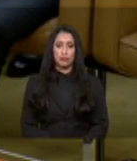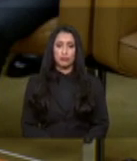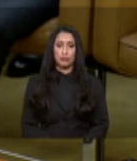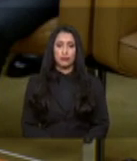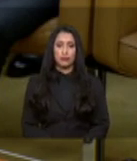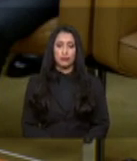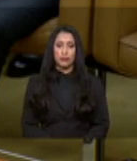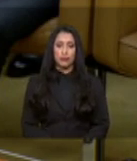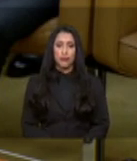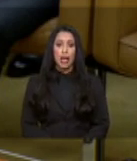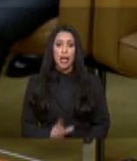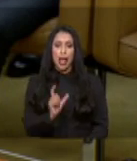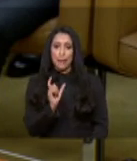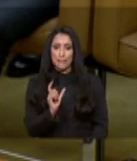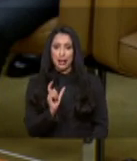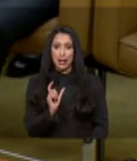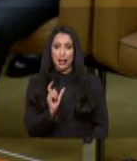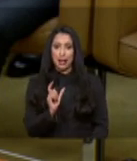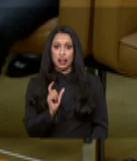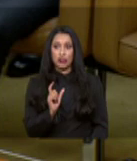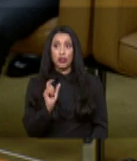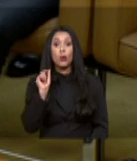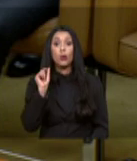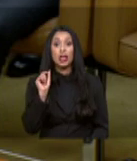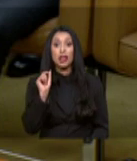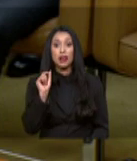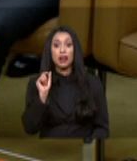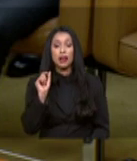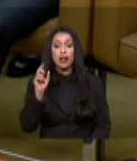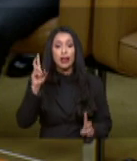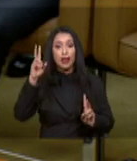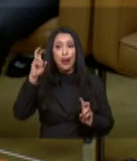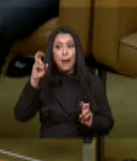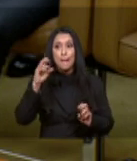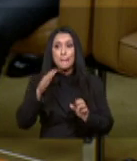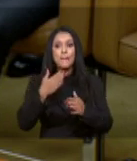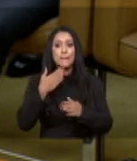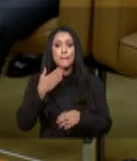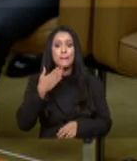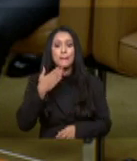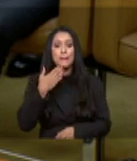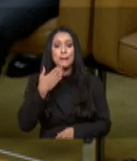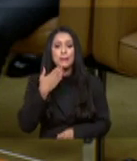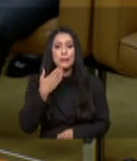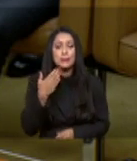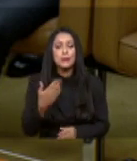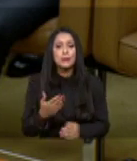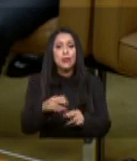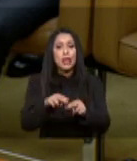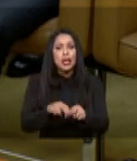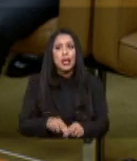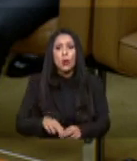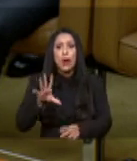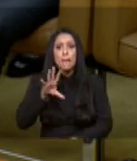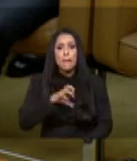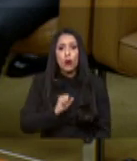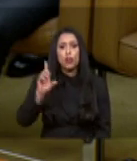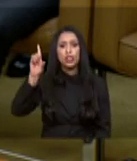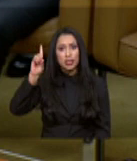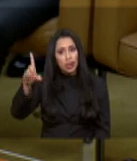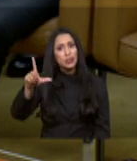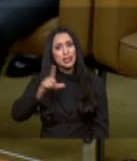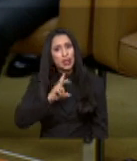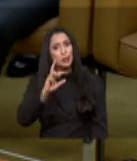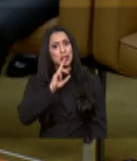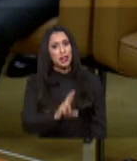a palavra seria, pelo amor de Deus, nós temos solução. Vamos